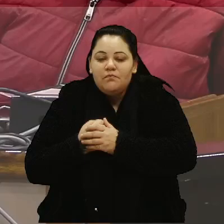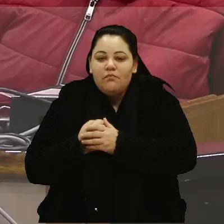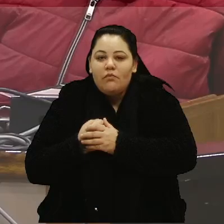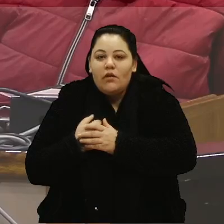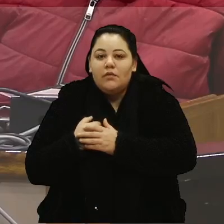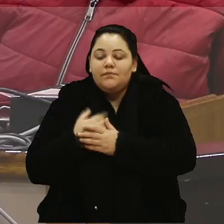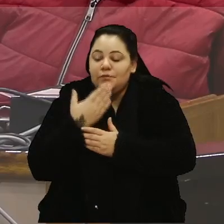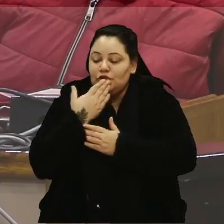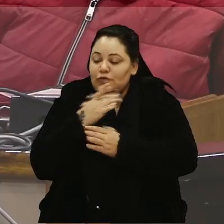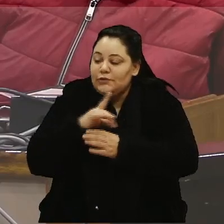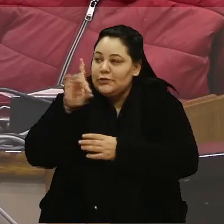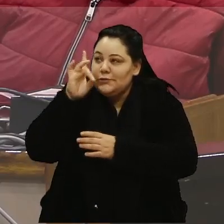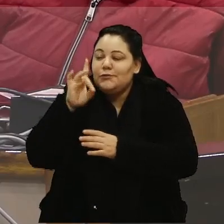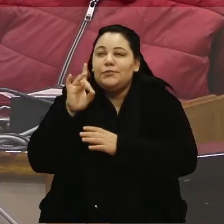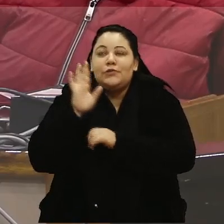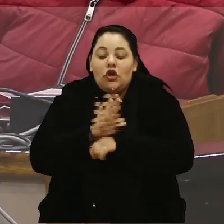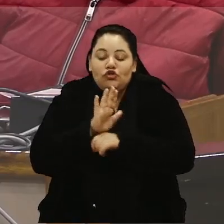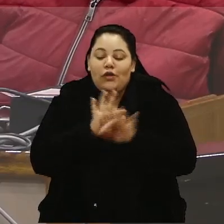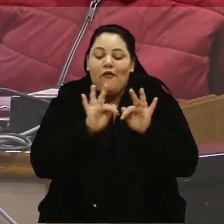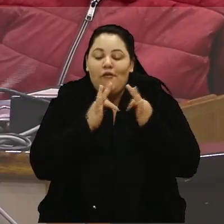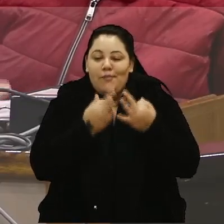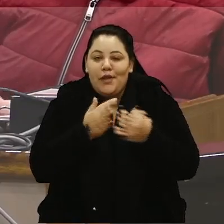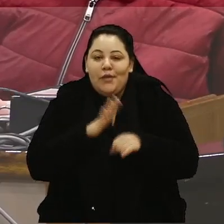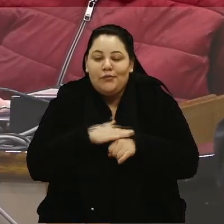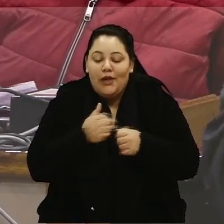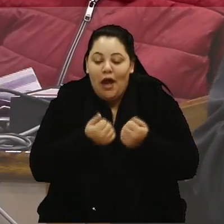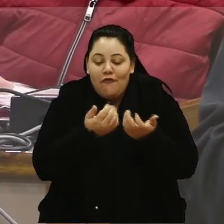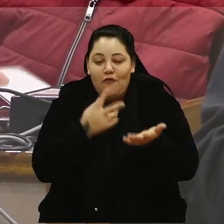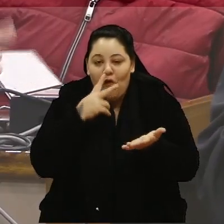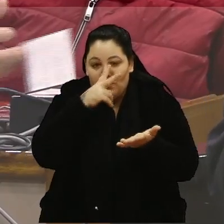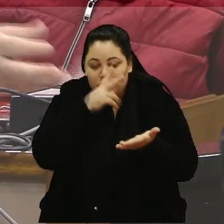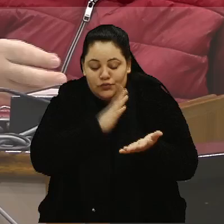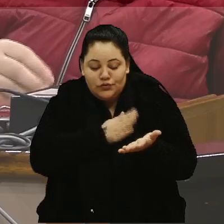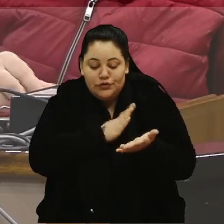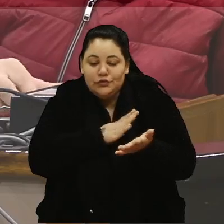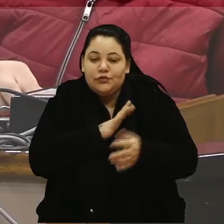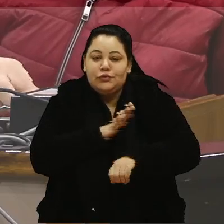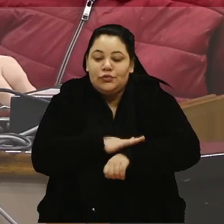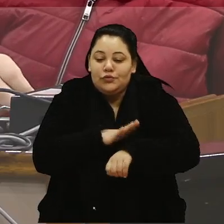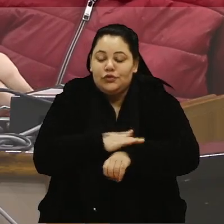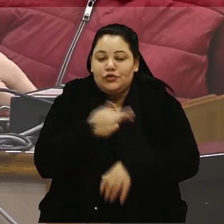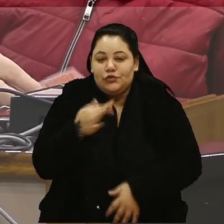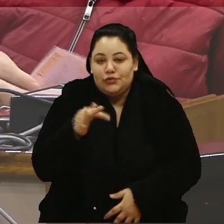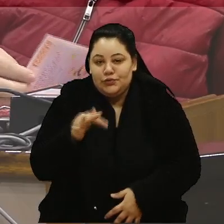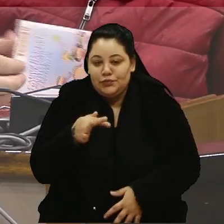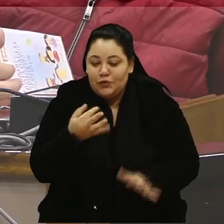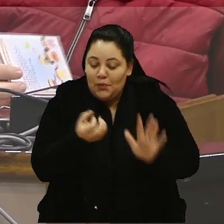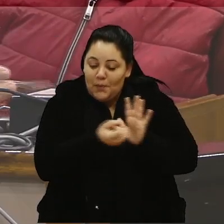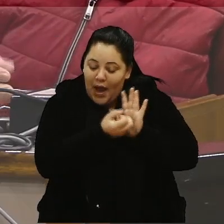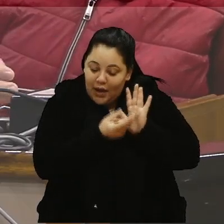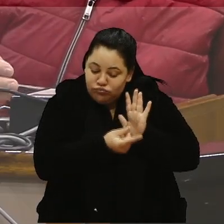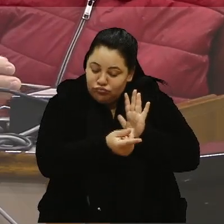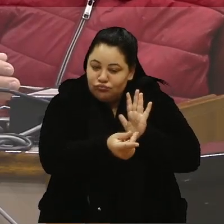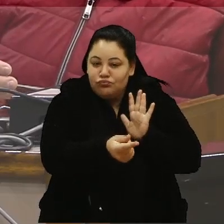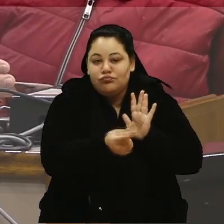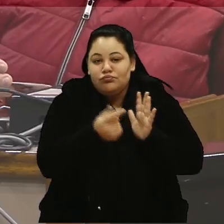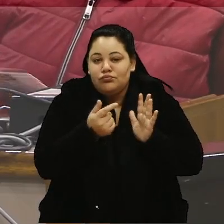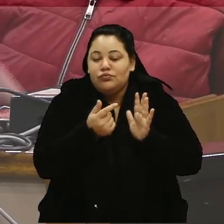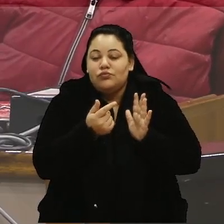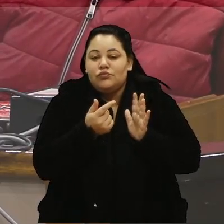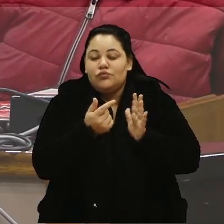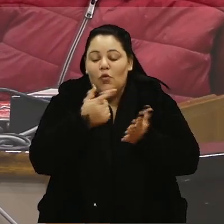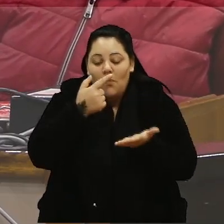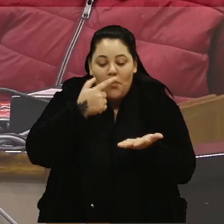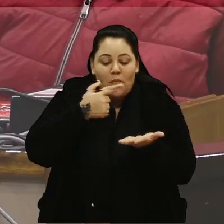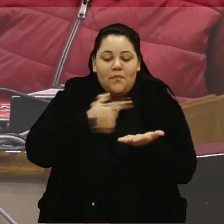e fortaleça seus corações nesse momento de dor. Sua trajetória foi marcada pelo compromisso com o Evangelho,